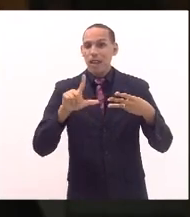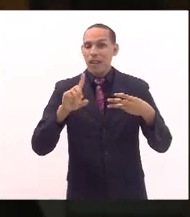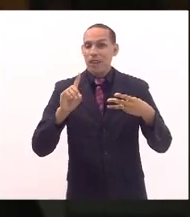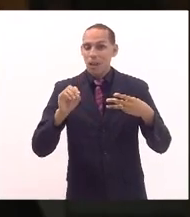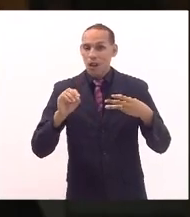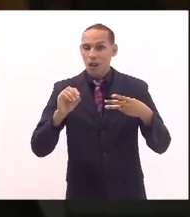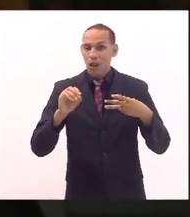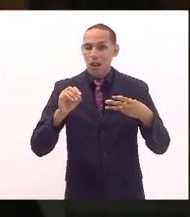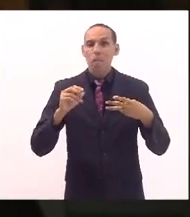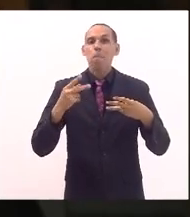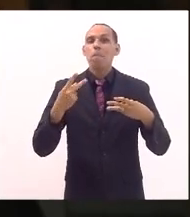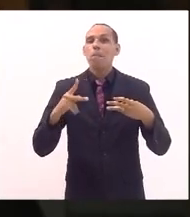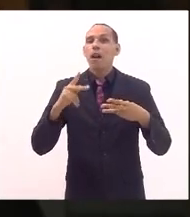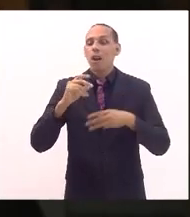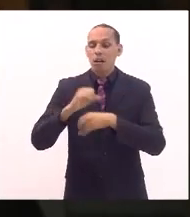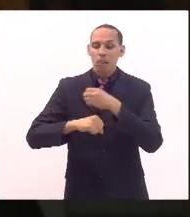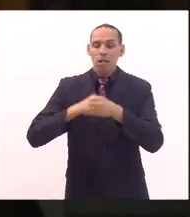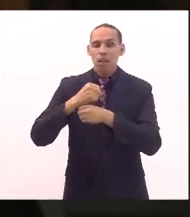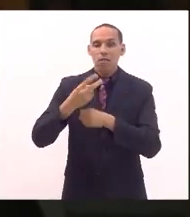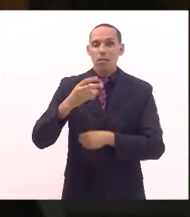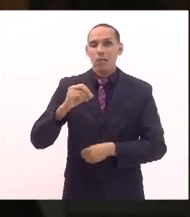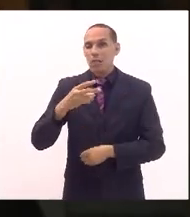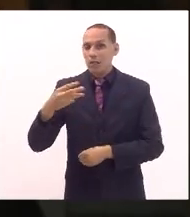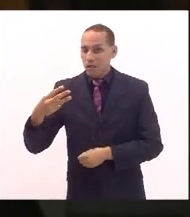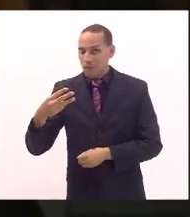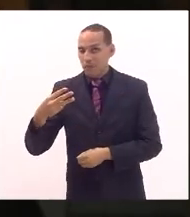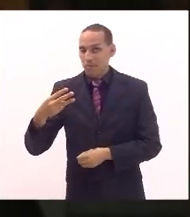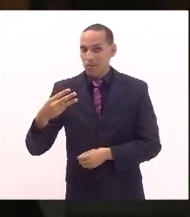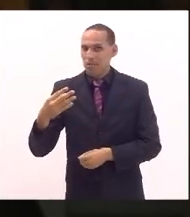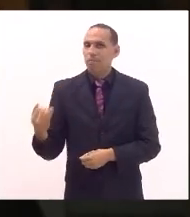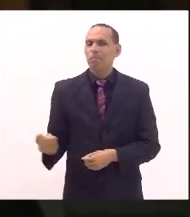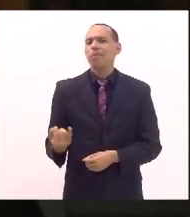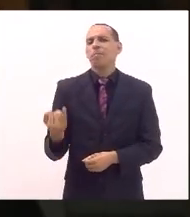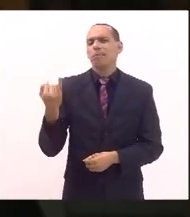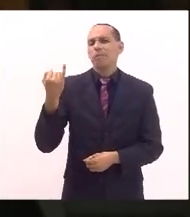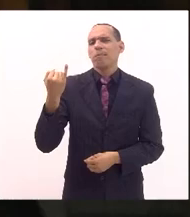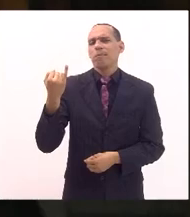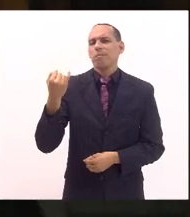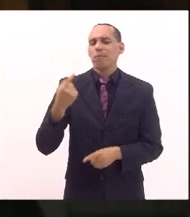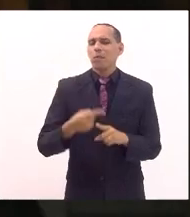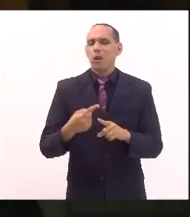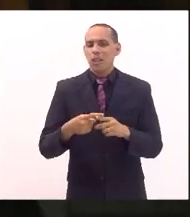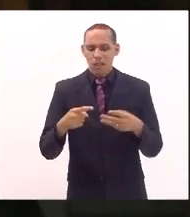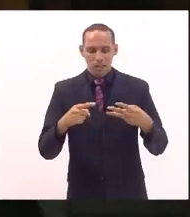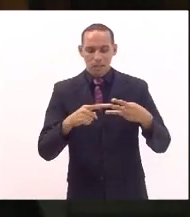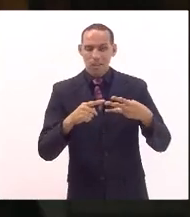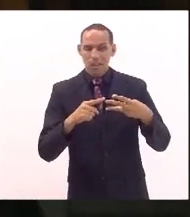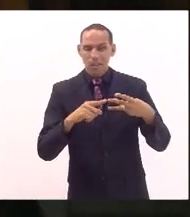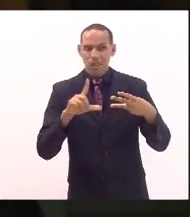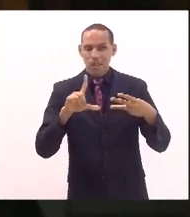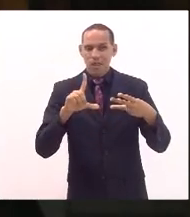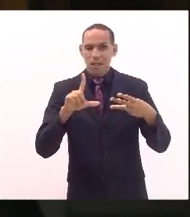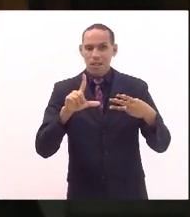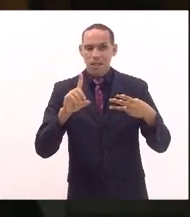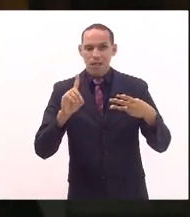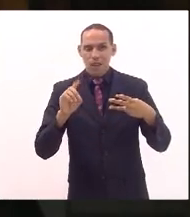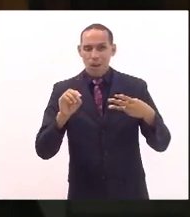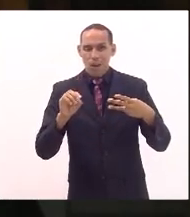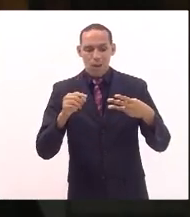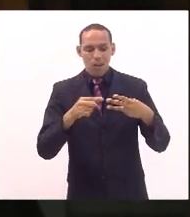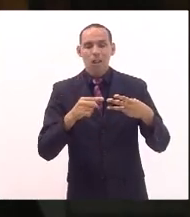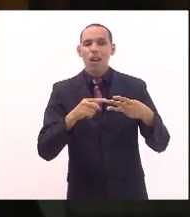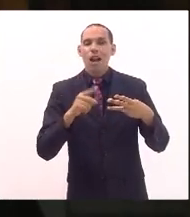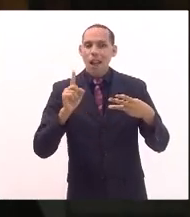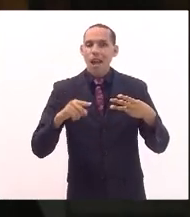2023 importante senhora presidente que será lhe deu ó para o primeiro